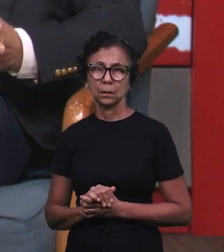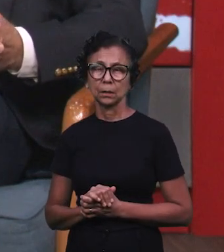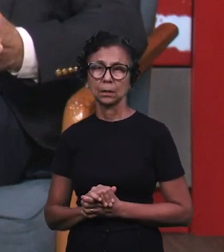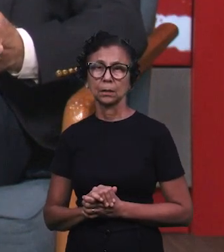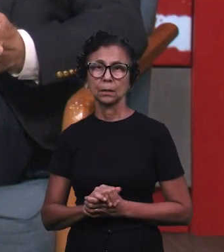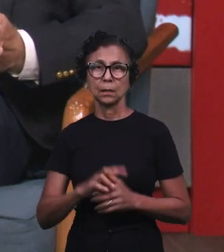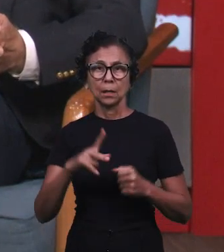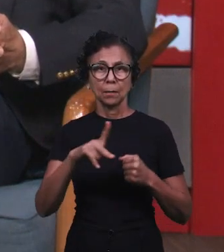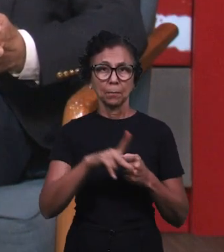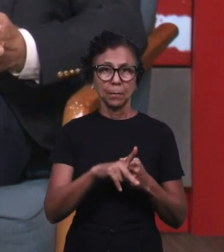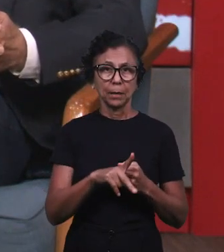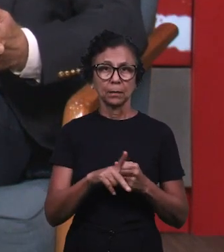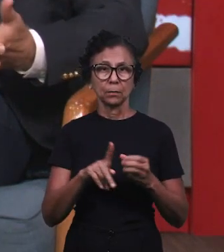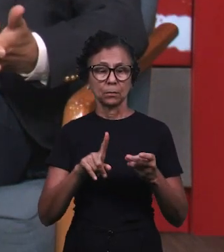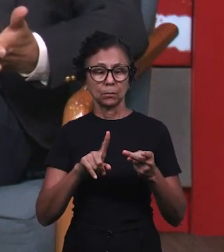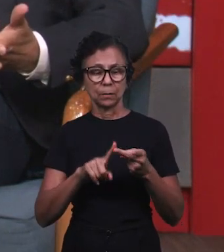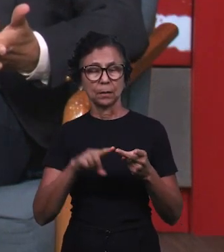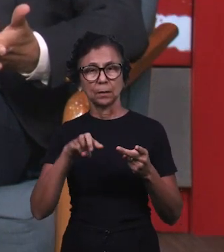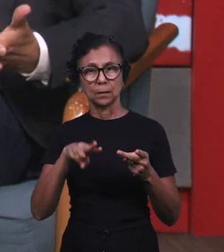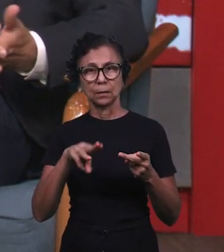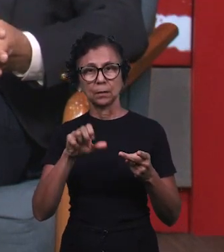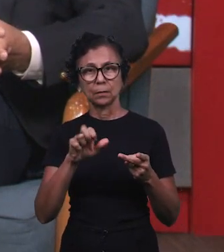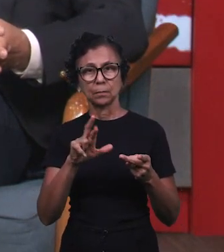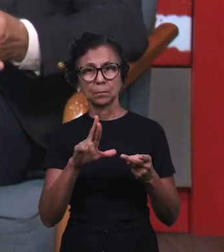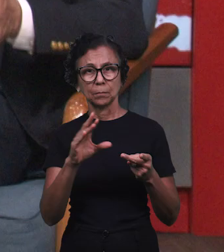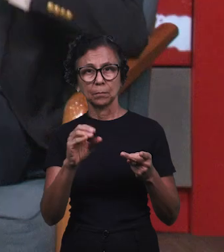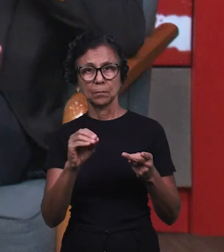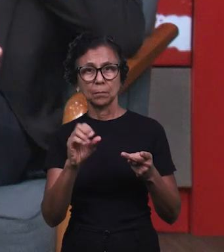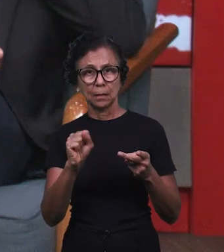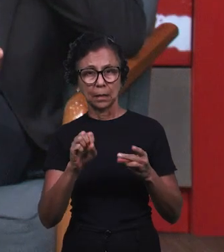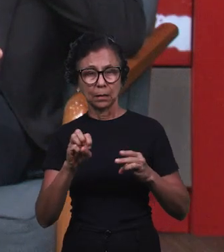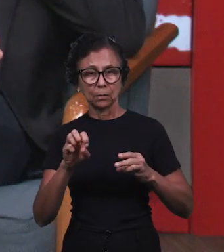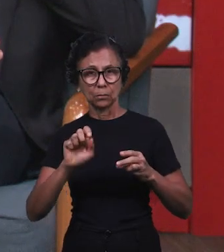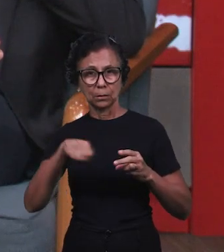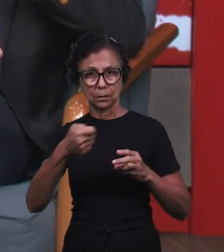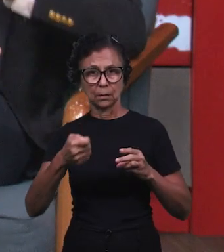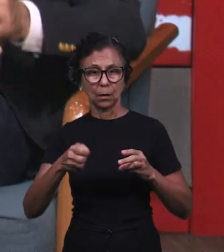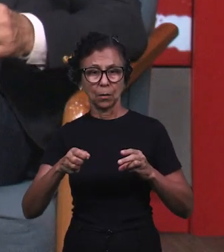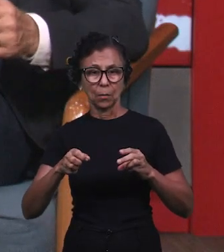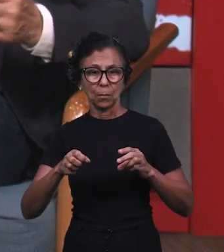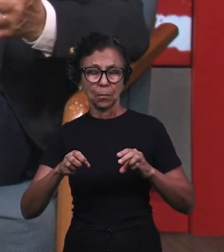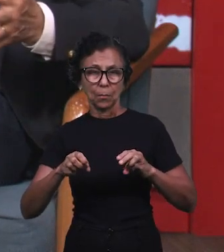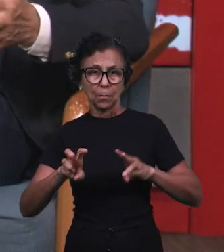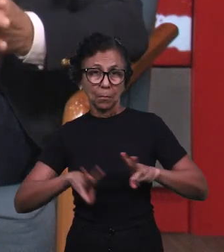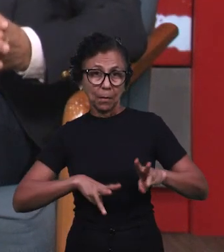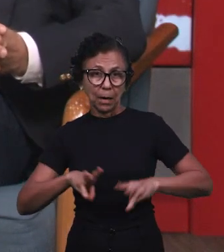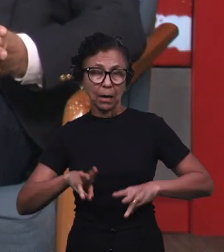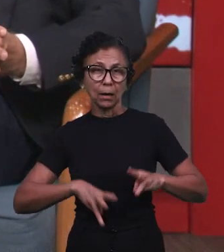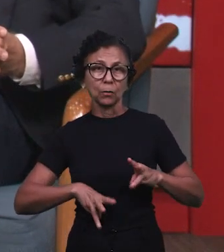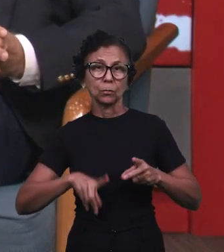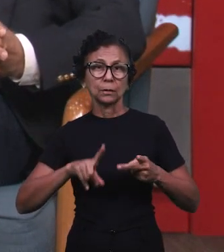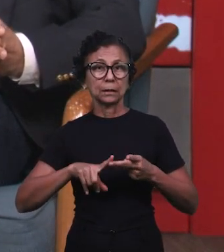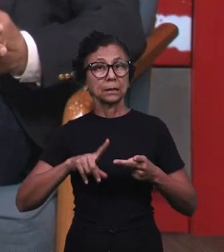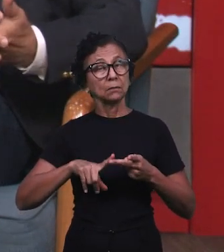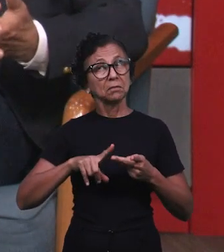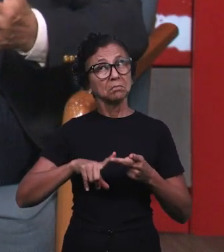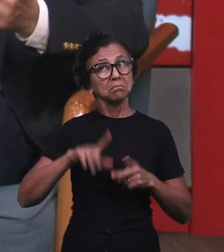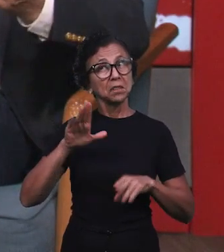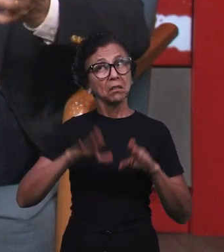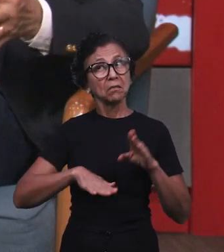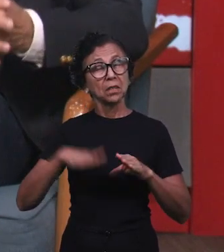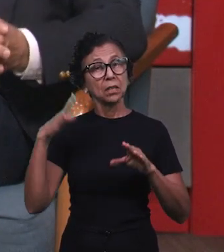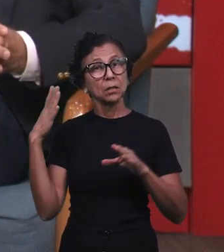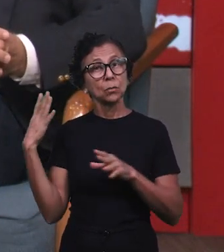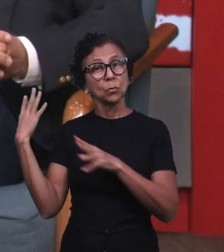convivia com Pedro, e talvez o Marcos tenha escrito um relato que Pedro lhe fez.